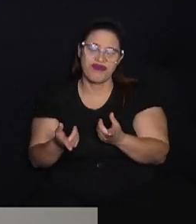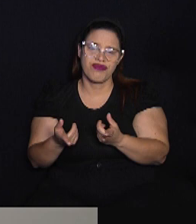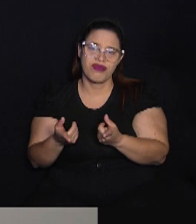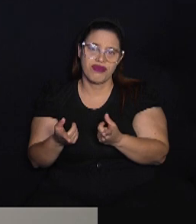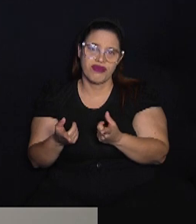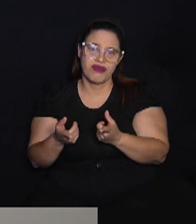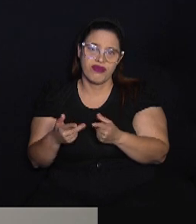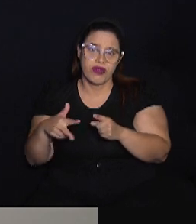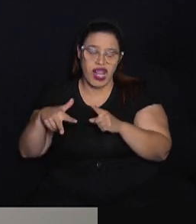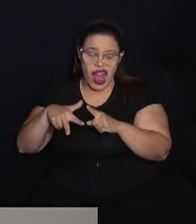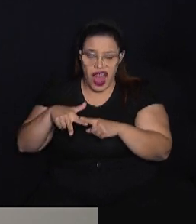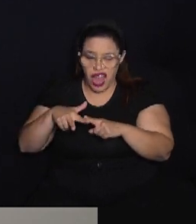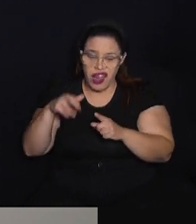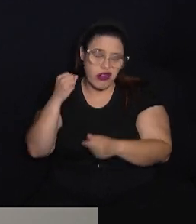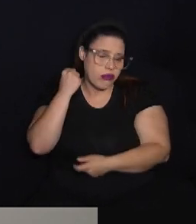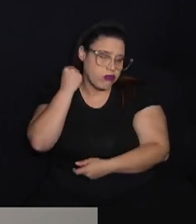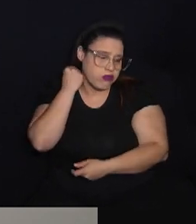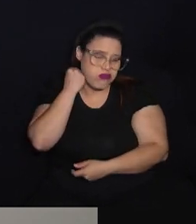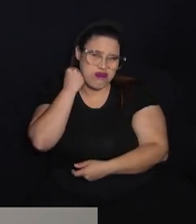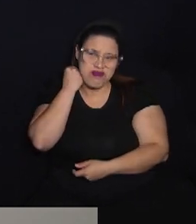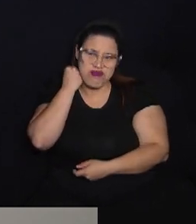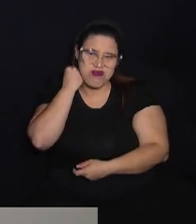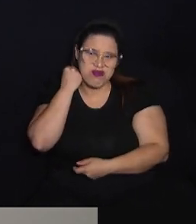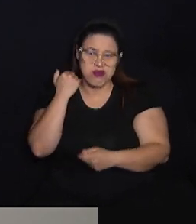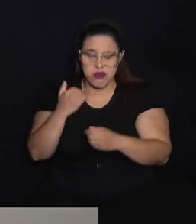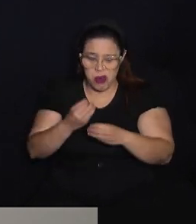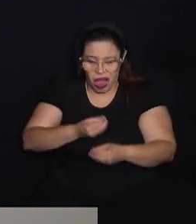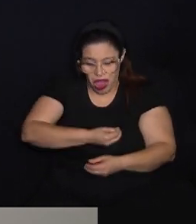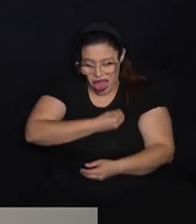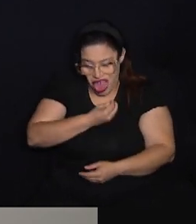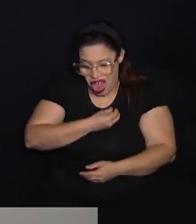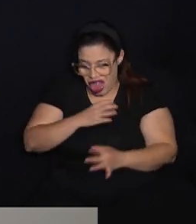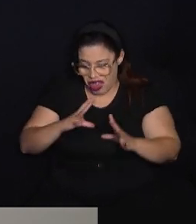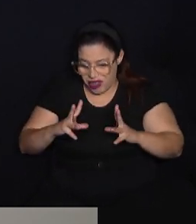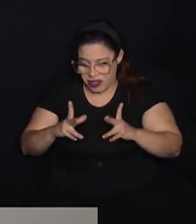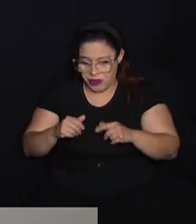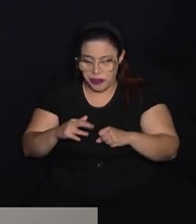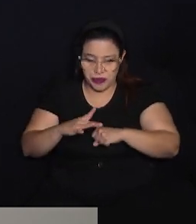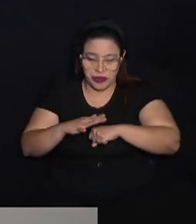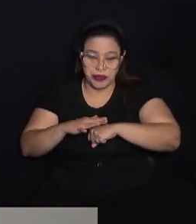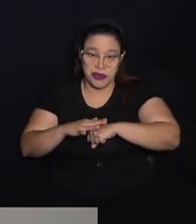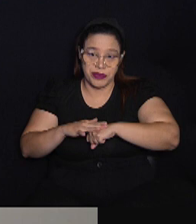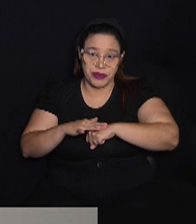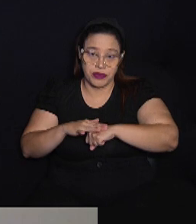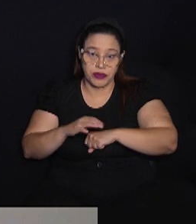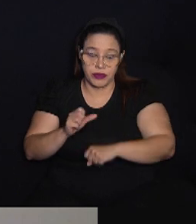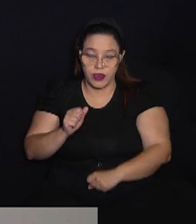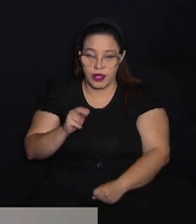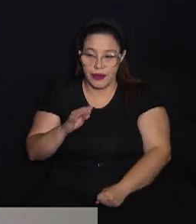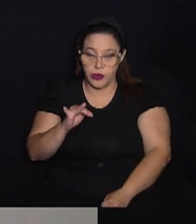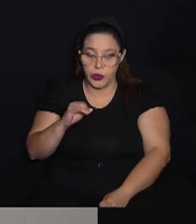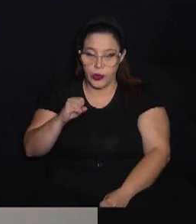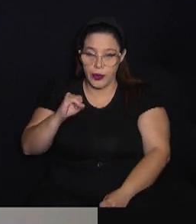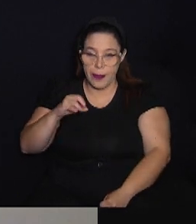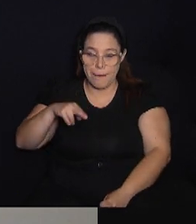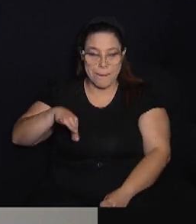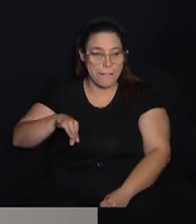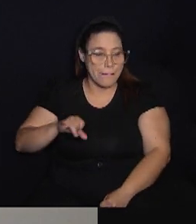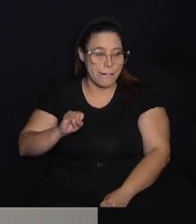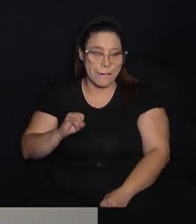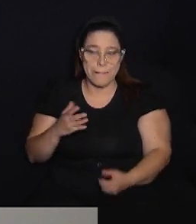a um grau de estresse ao longo da vida. E essa questão de ser uma doença autoimune, não tem como a